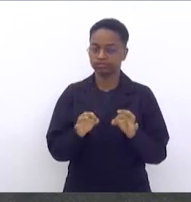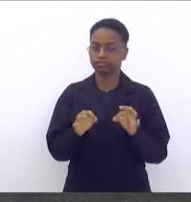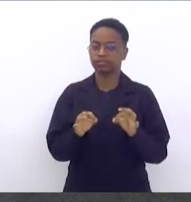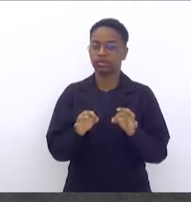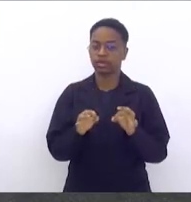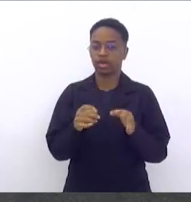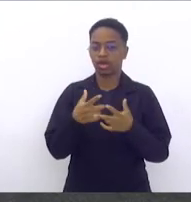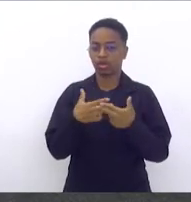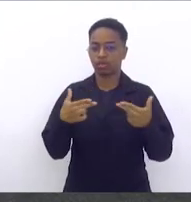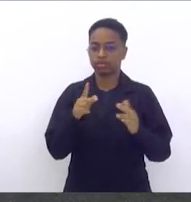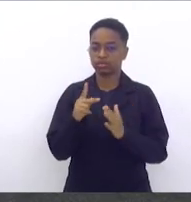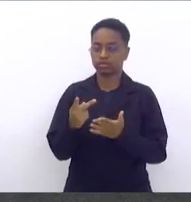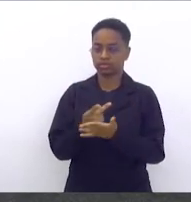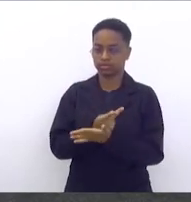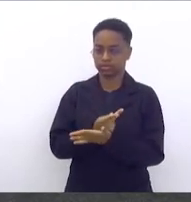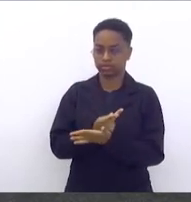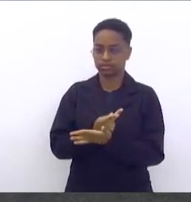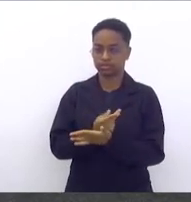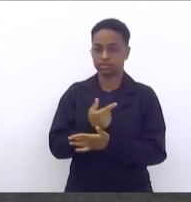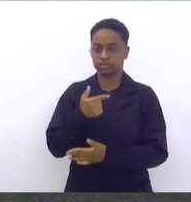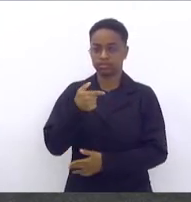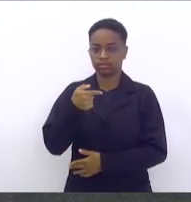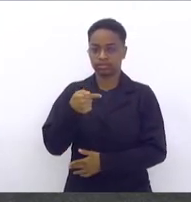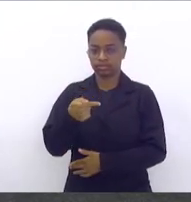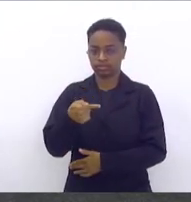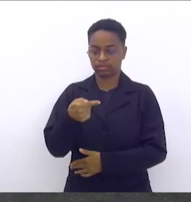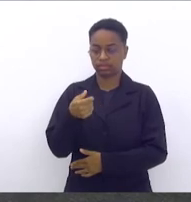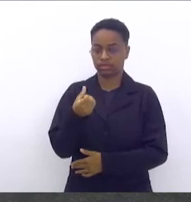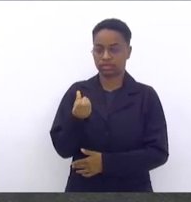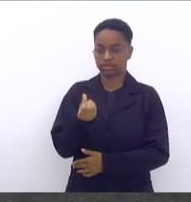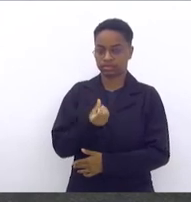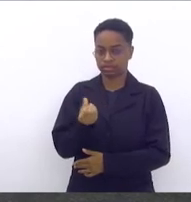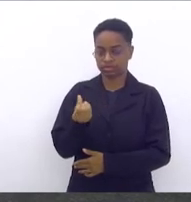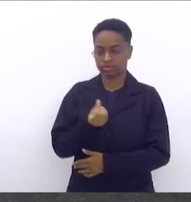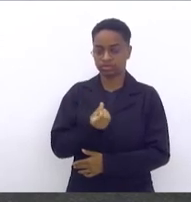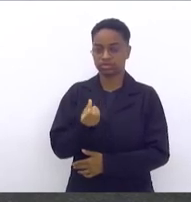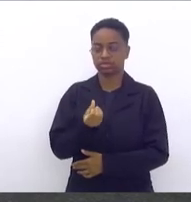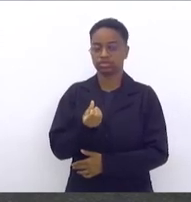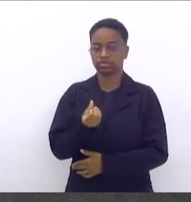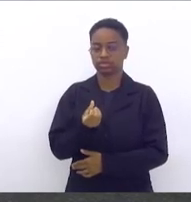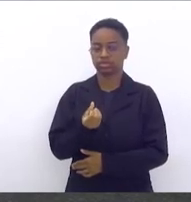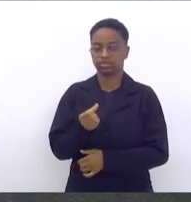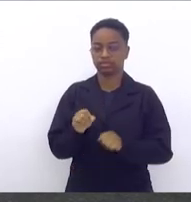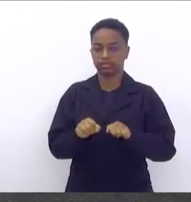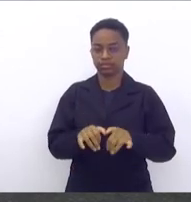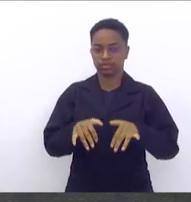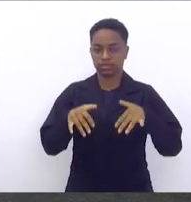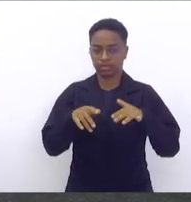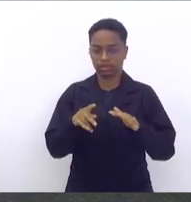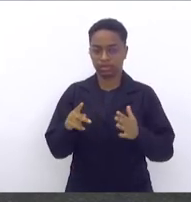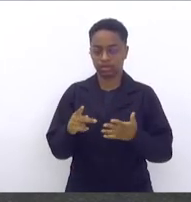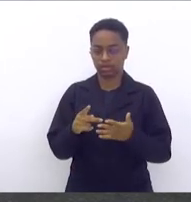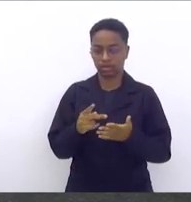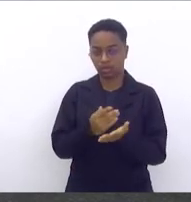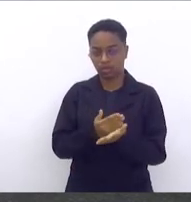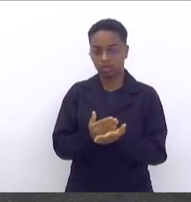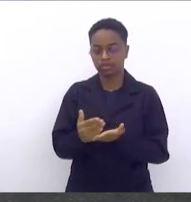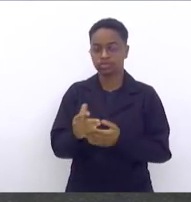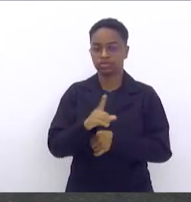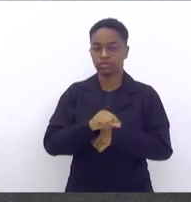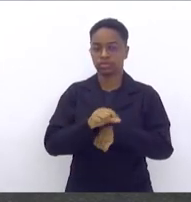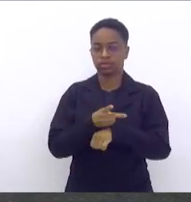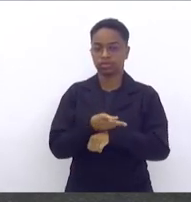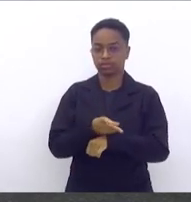o ocorrido na 76ª sessão ordinária, que, iniciada às 14